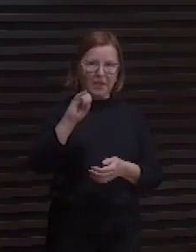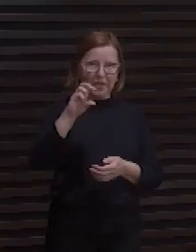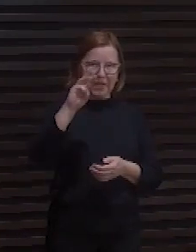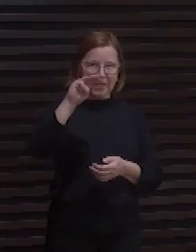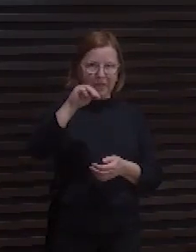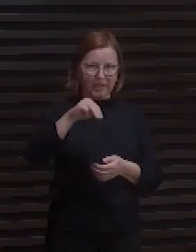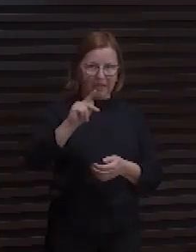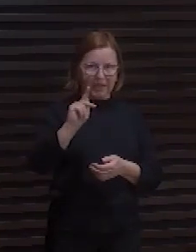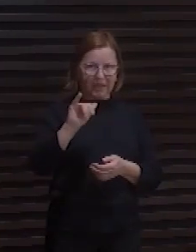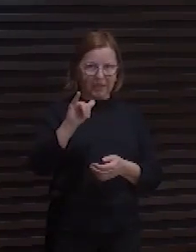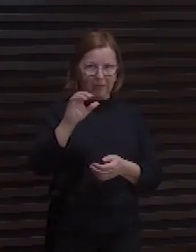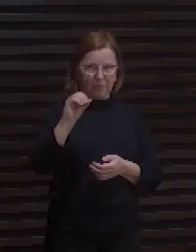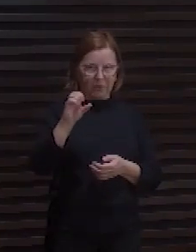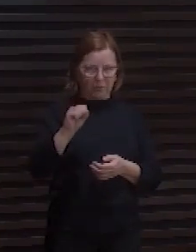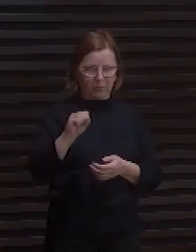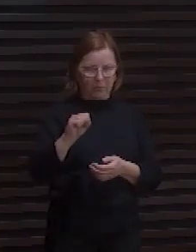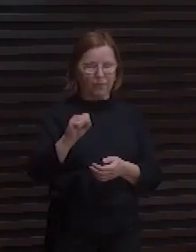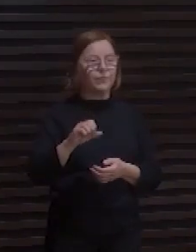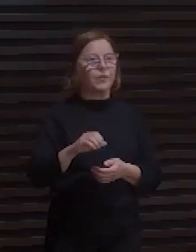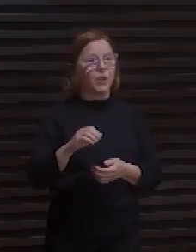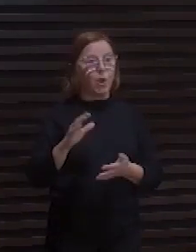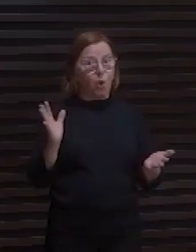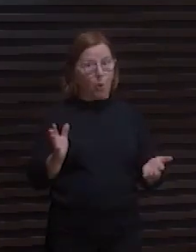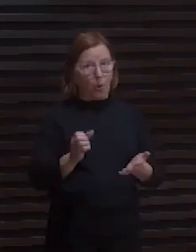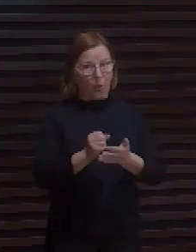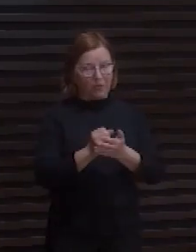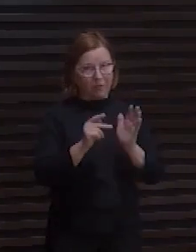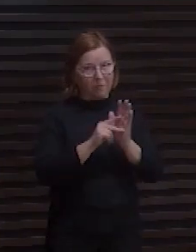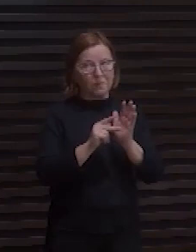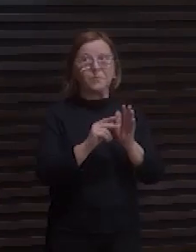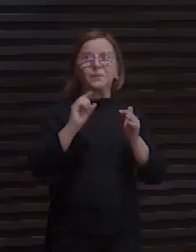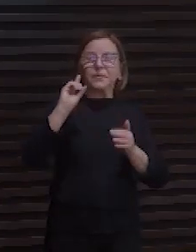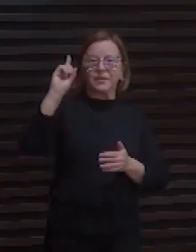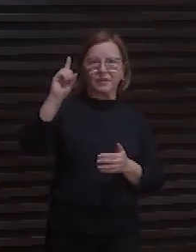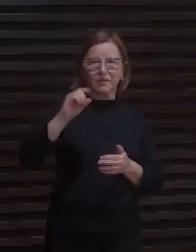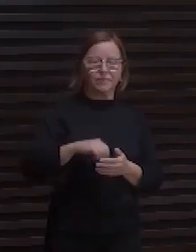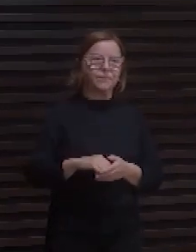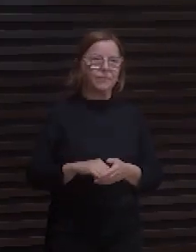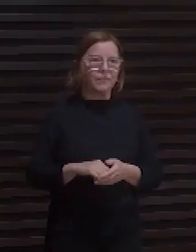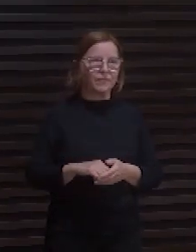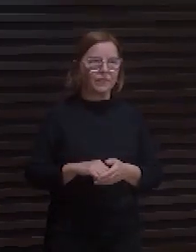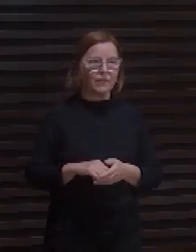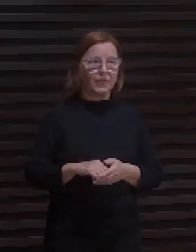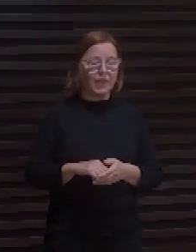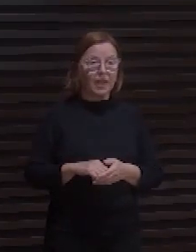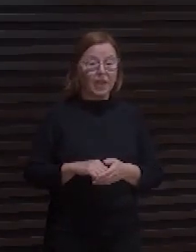agora pertencem a Deus. E a segunda questão é a de que este mundo está